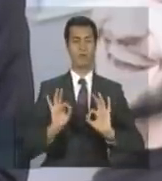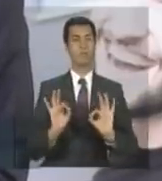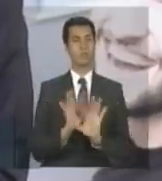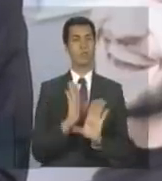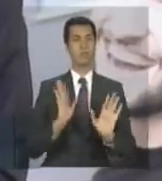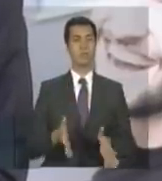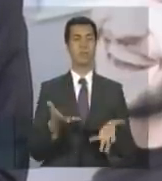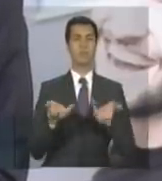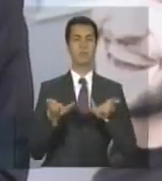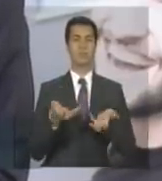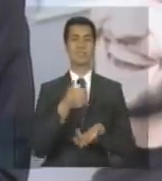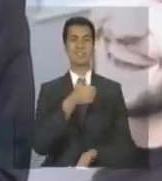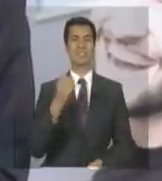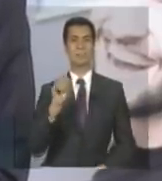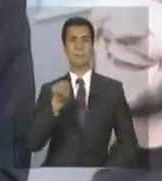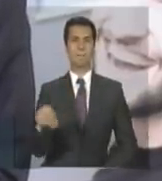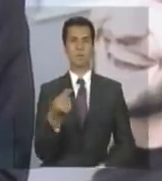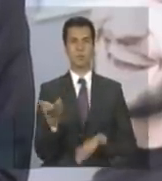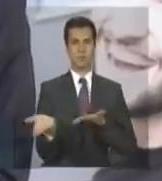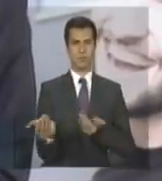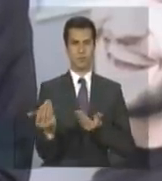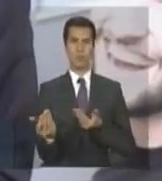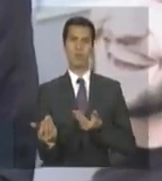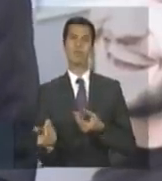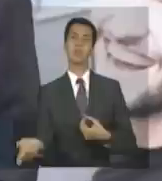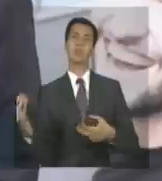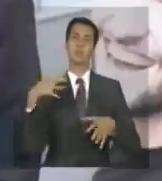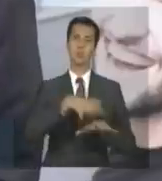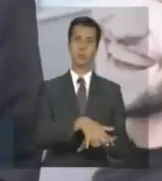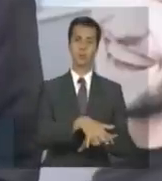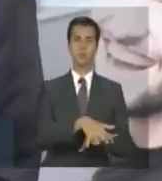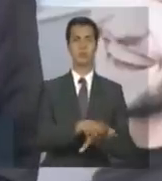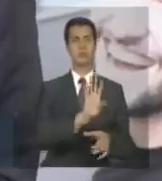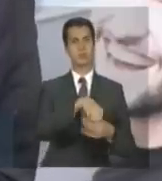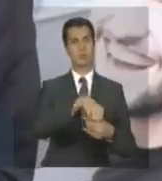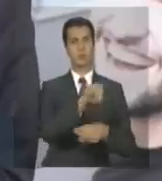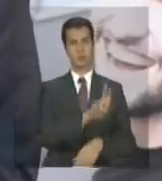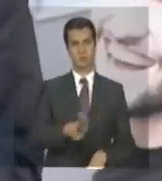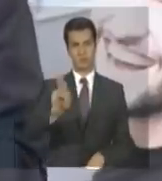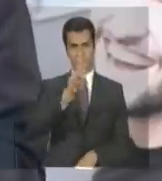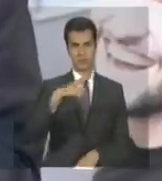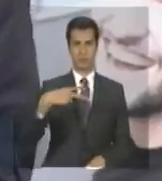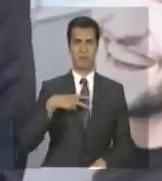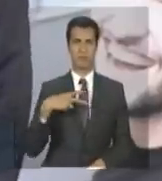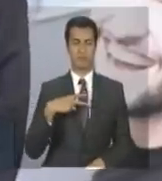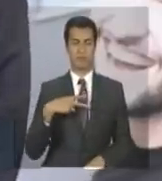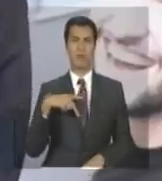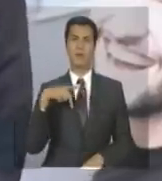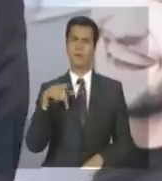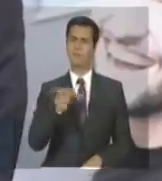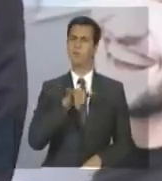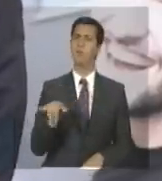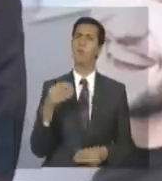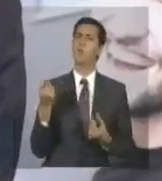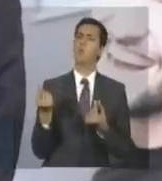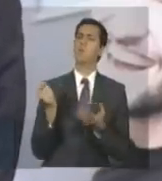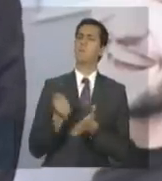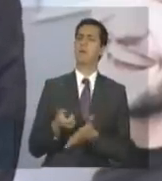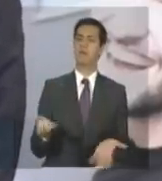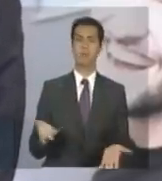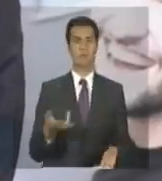de 100 mil jovens por ano nas universidades particulares. E ele dizia, mas quanto isso vai custar? Eu falei, não vai custar